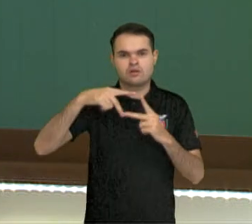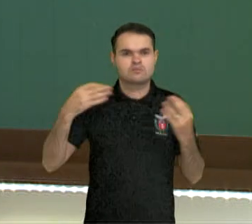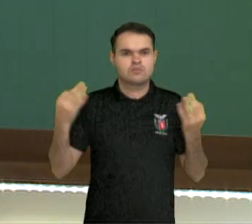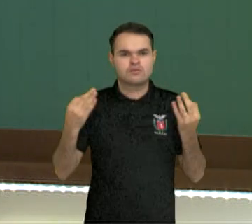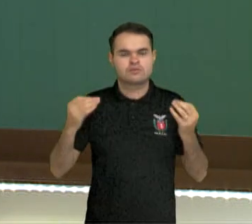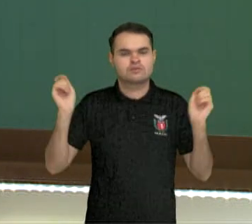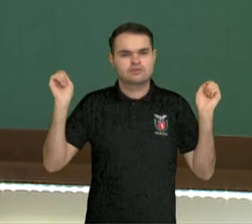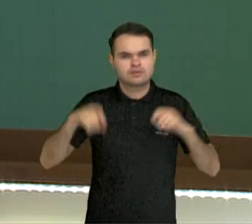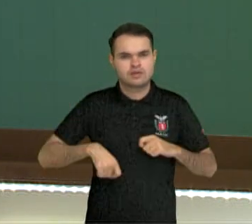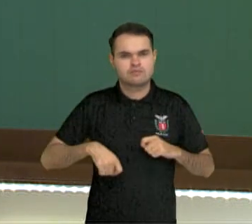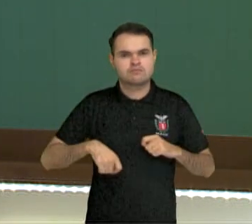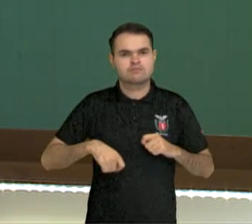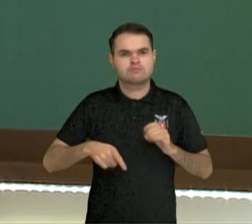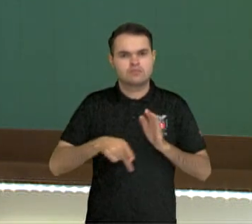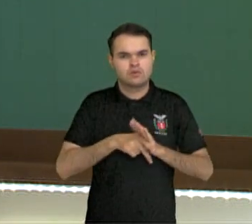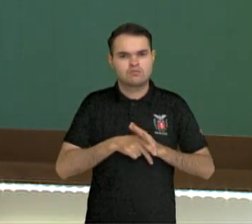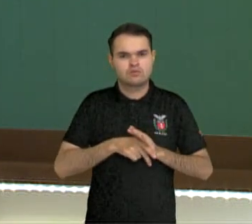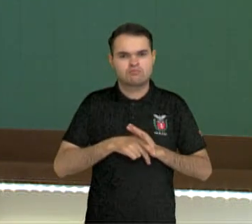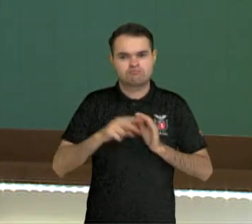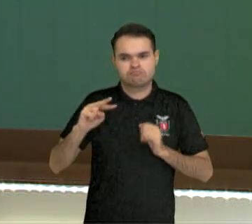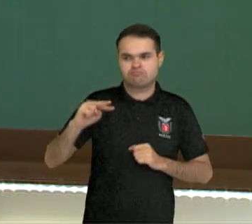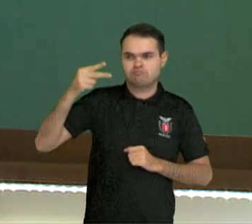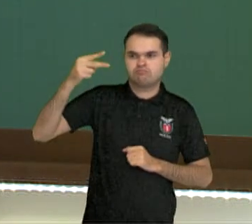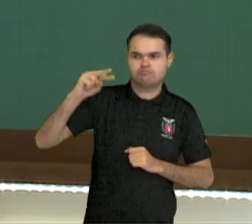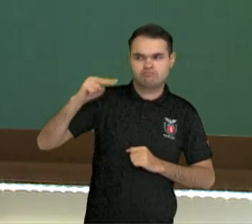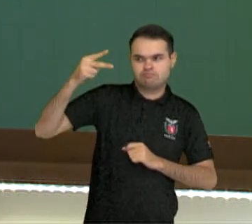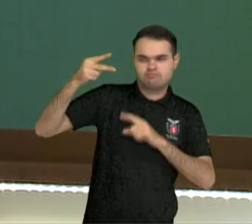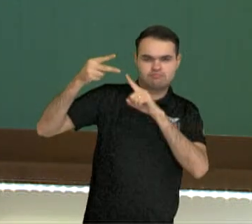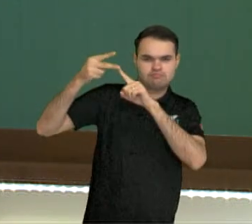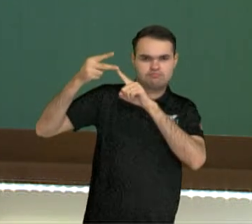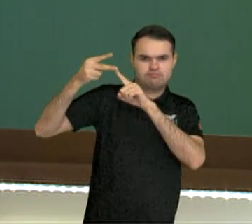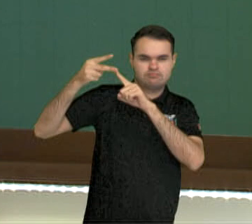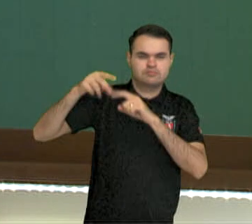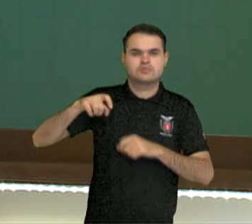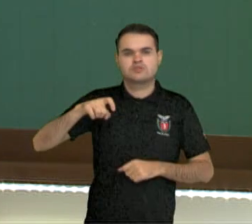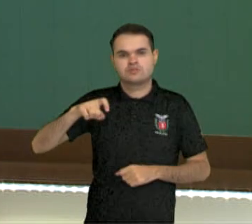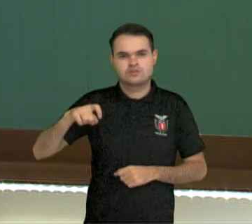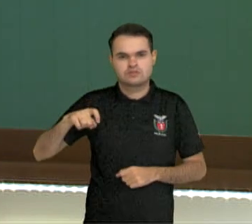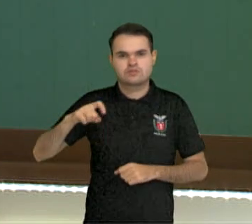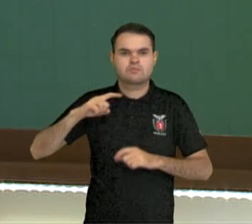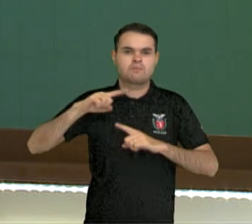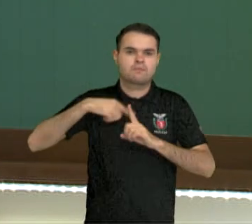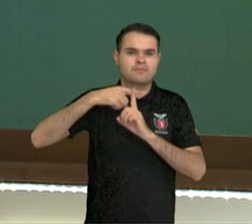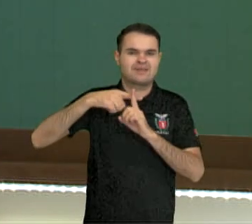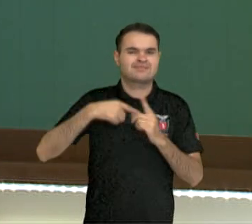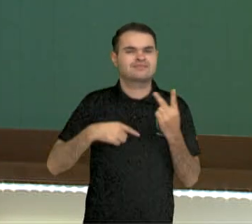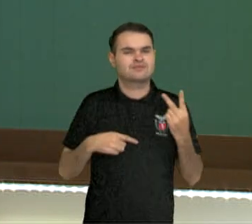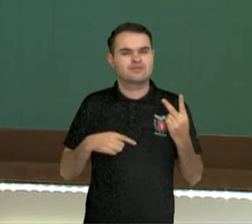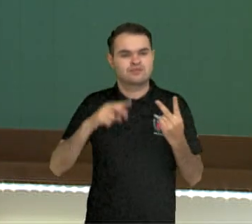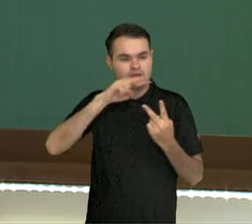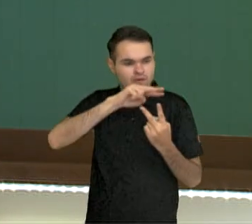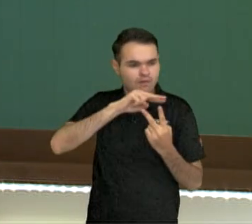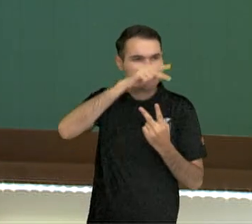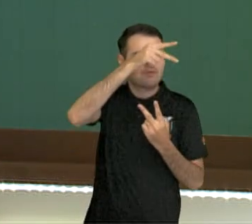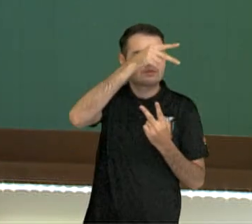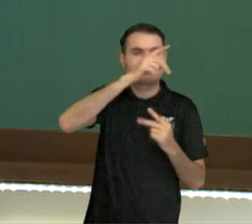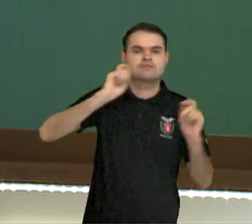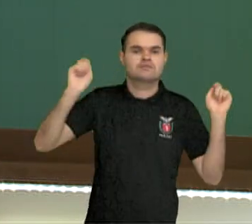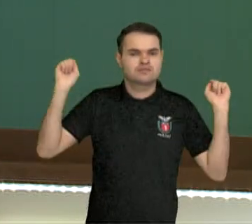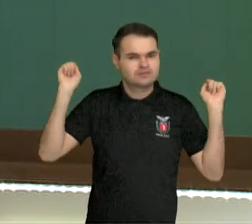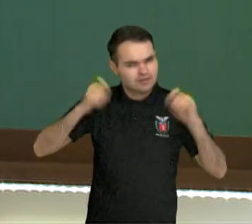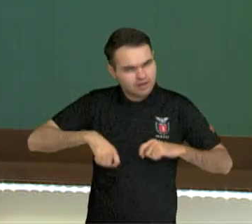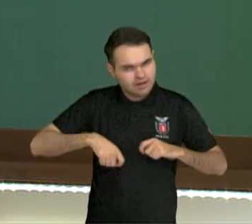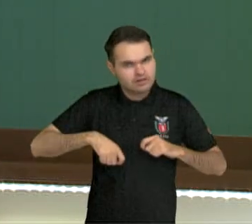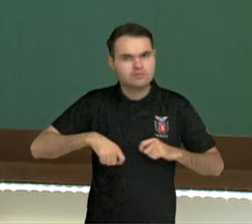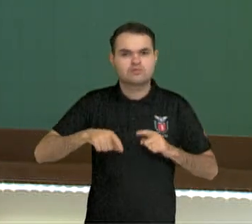escrever ele na forma de uma potência de um número. Quem é esse número? X mais 2 ao quadrado. Porque aqui também é